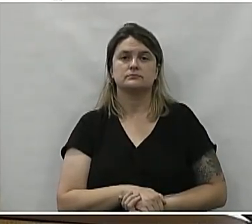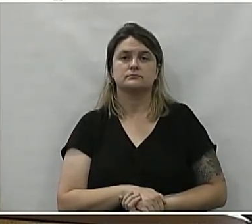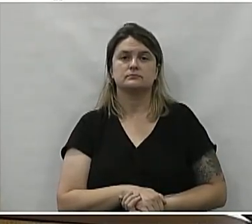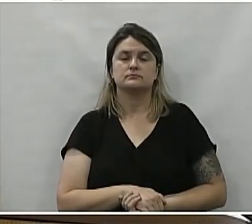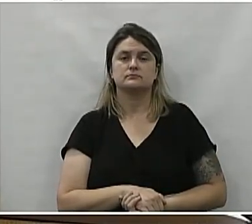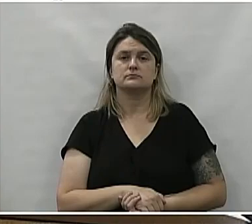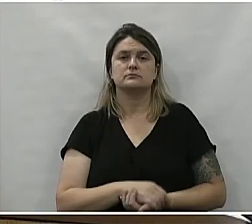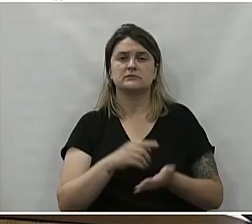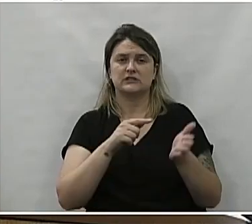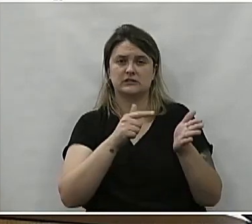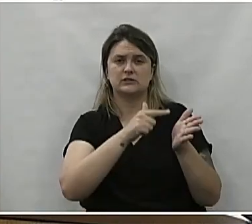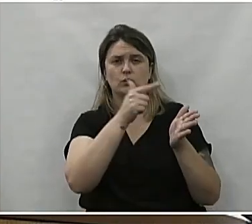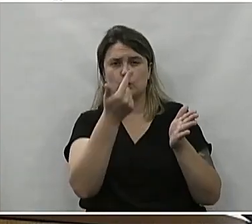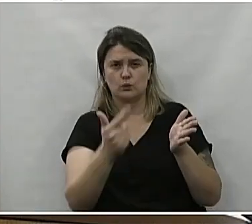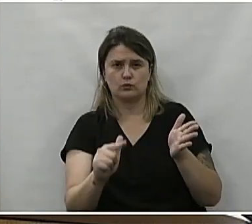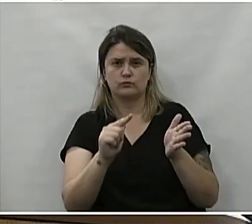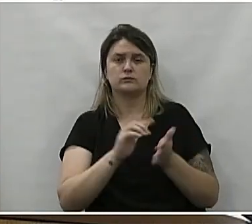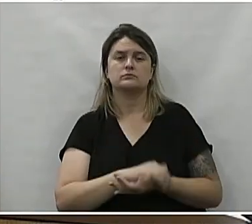Aqui novamente